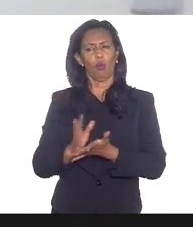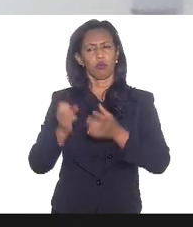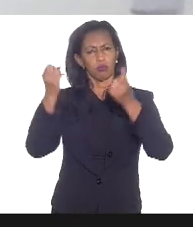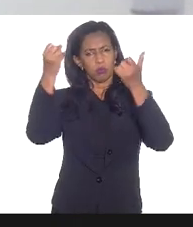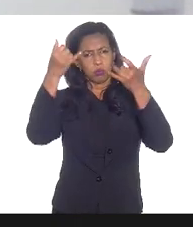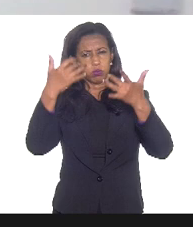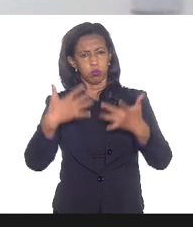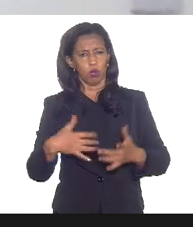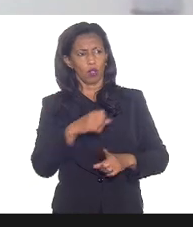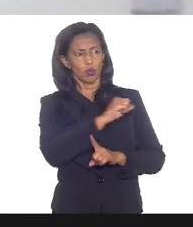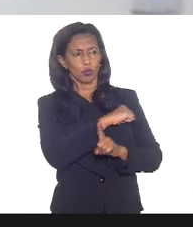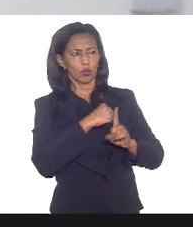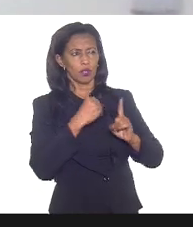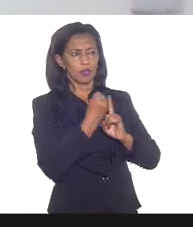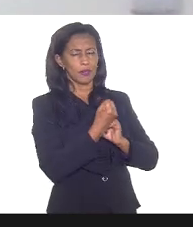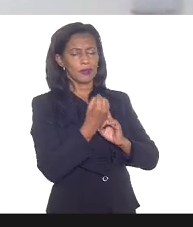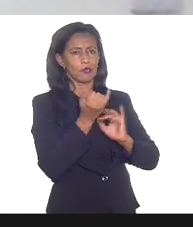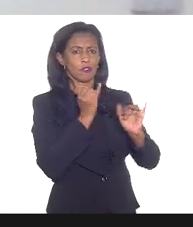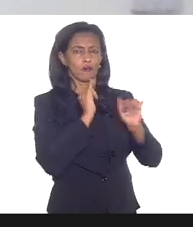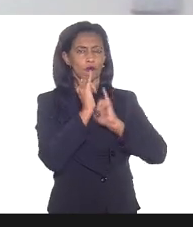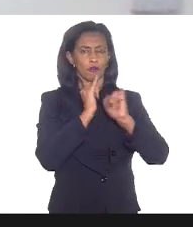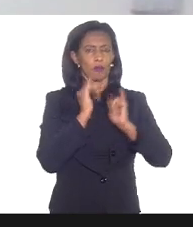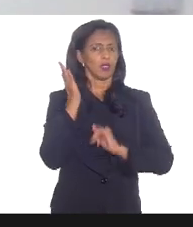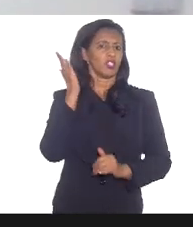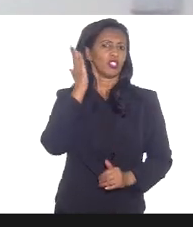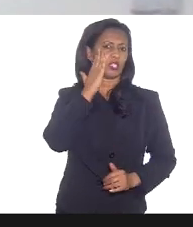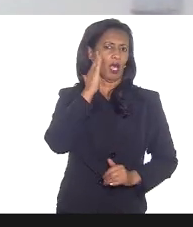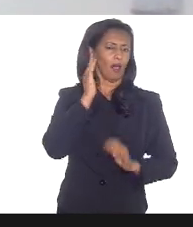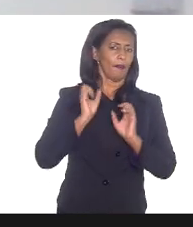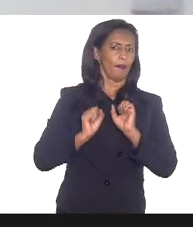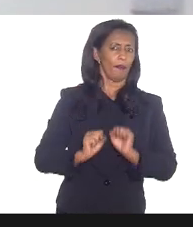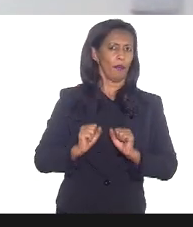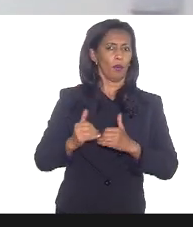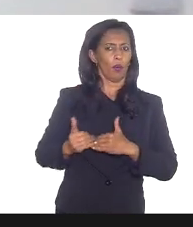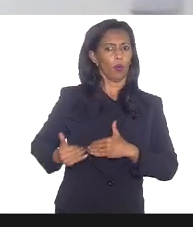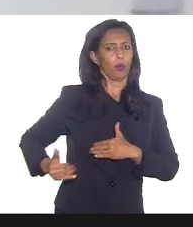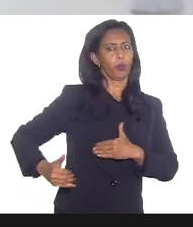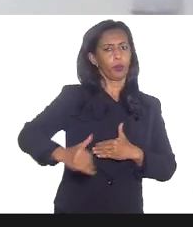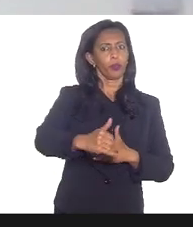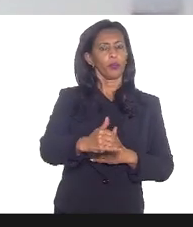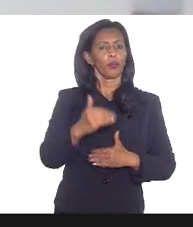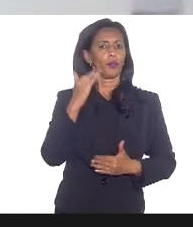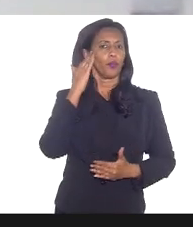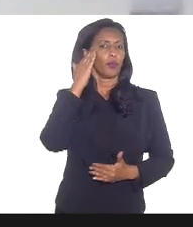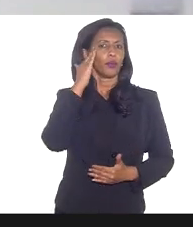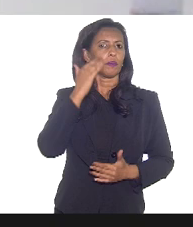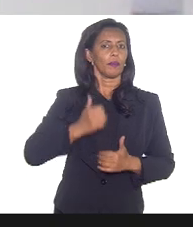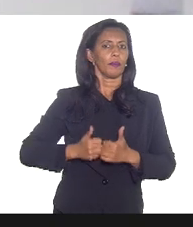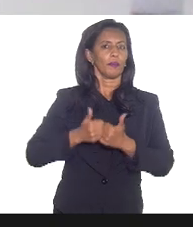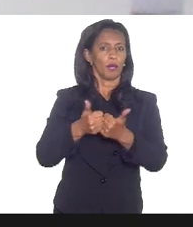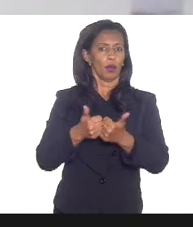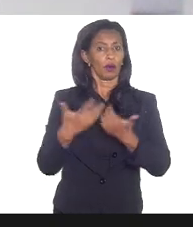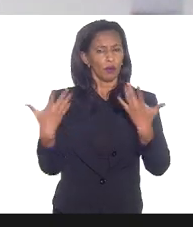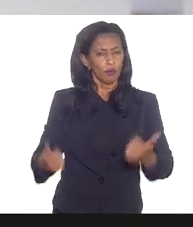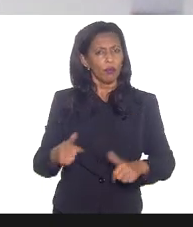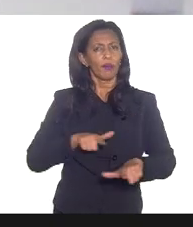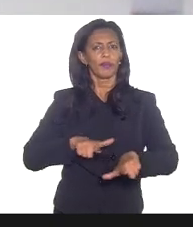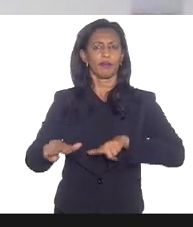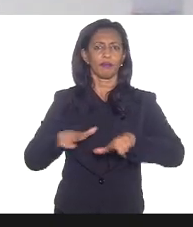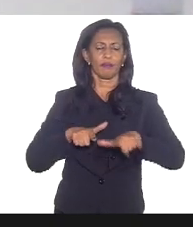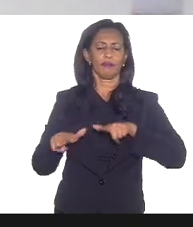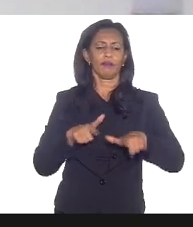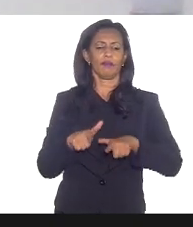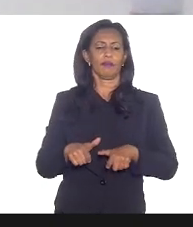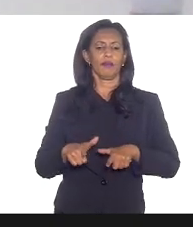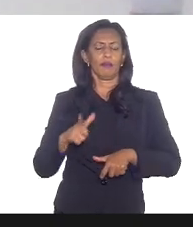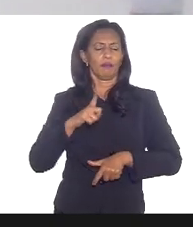esclarecimentos, com a socialização de informações, a gente já pode avançar para o entendimento um pouco melhor. Então, nós vamos trabalhar para que